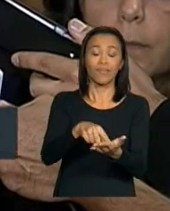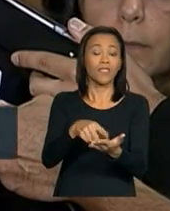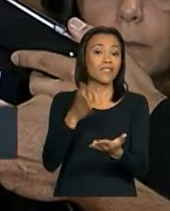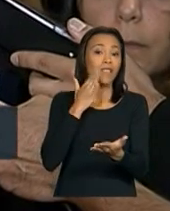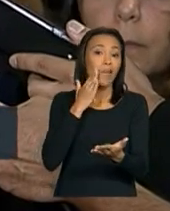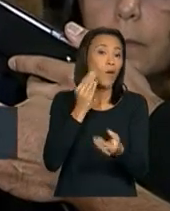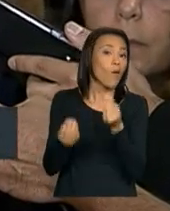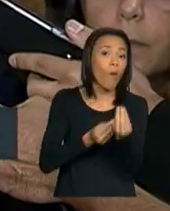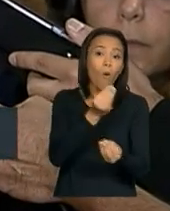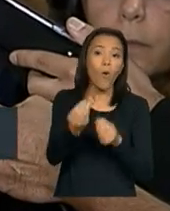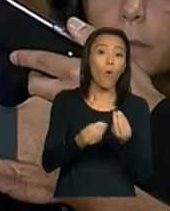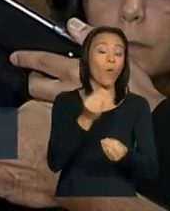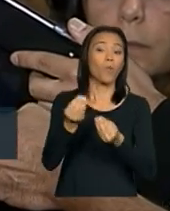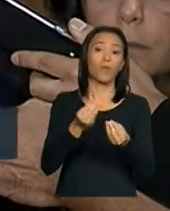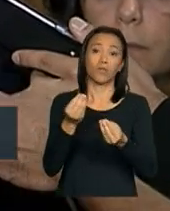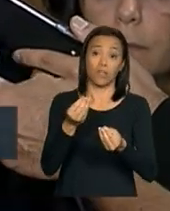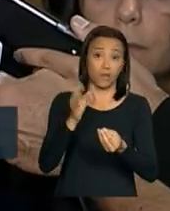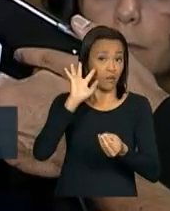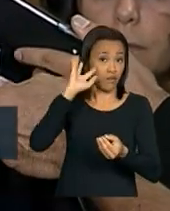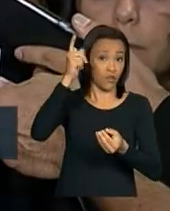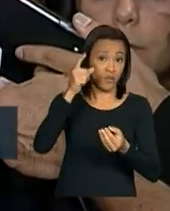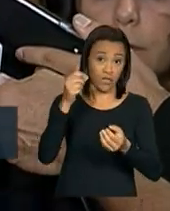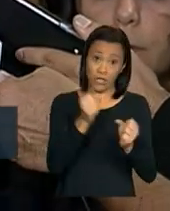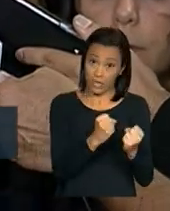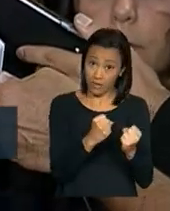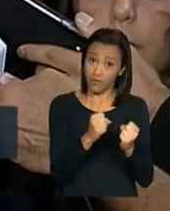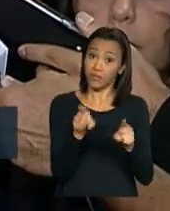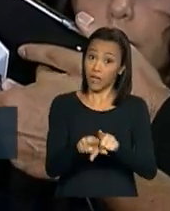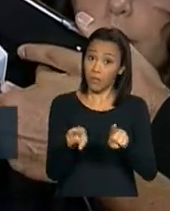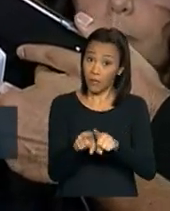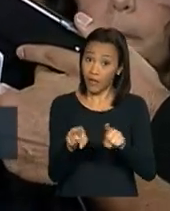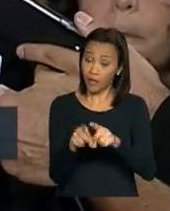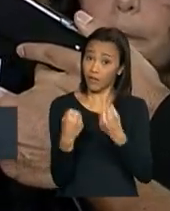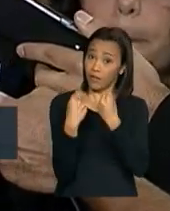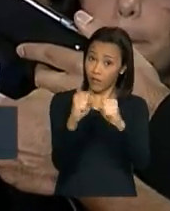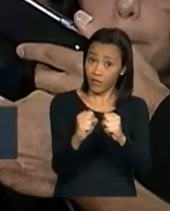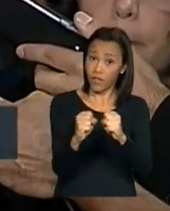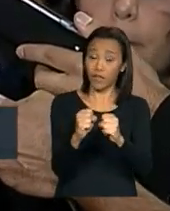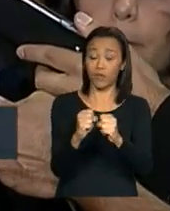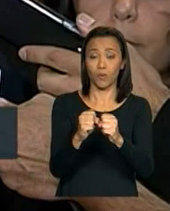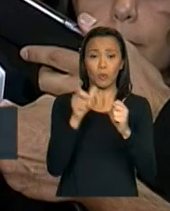ação defendendo os interesses tanto do setor